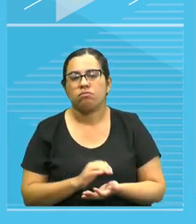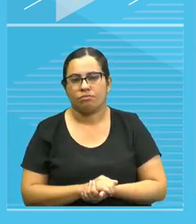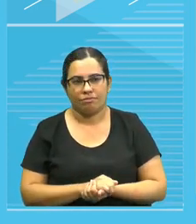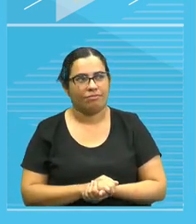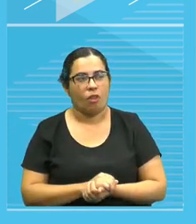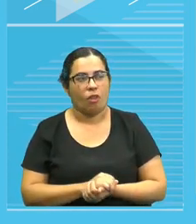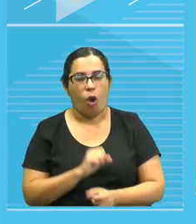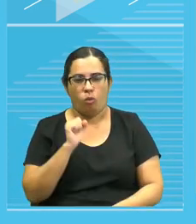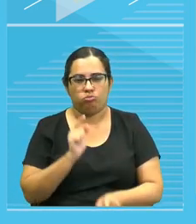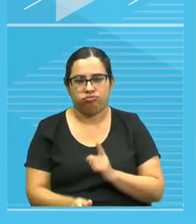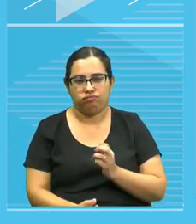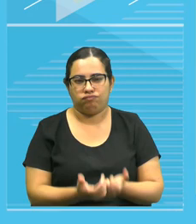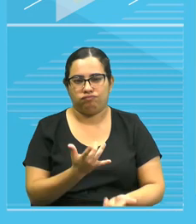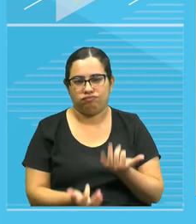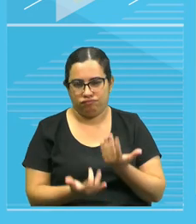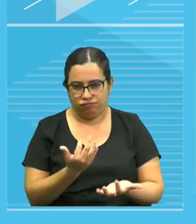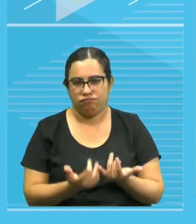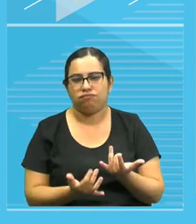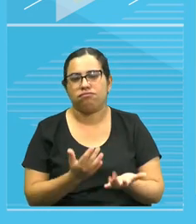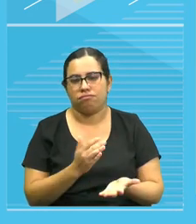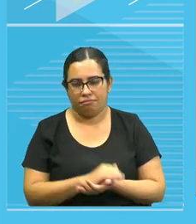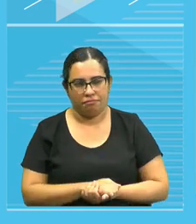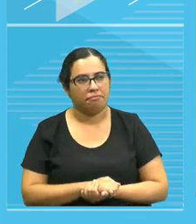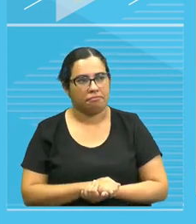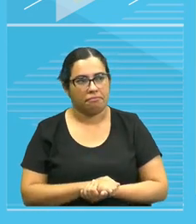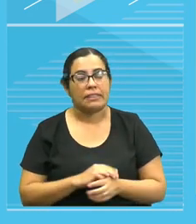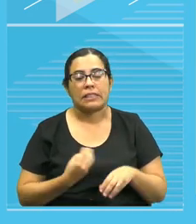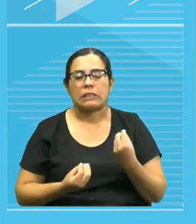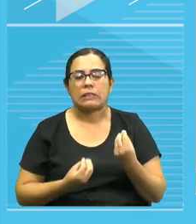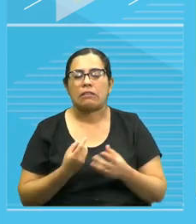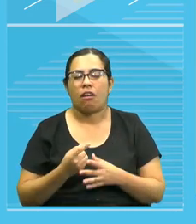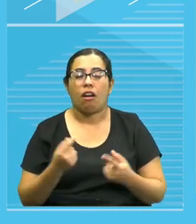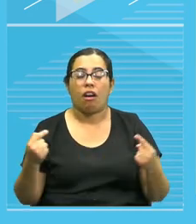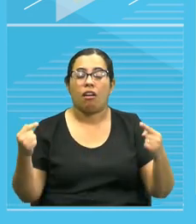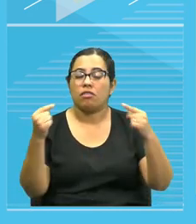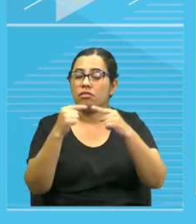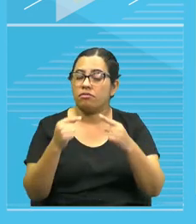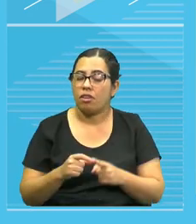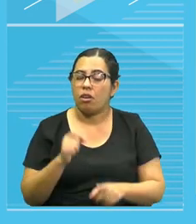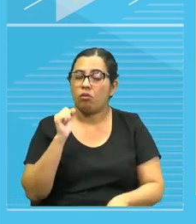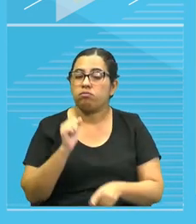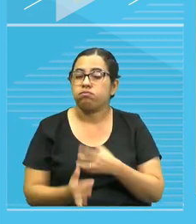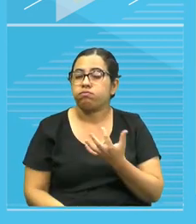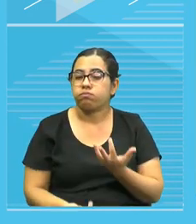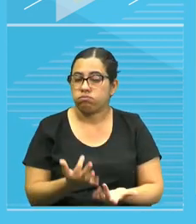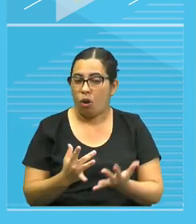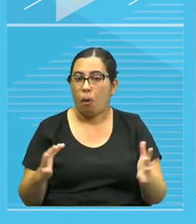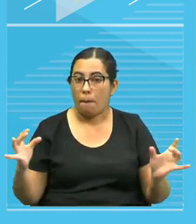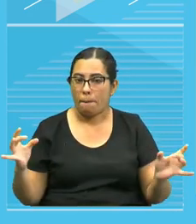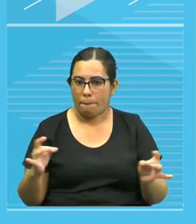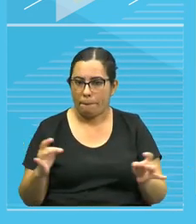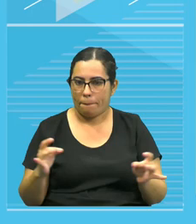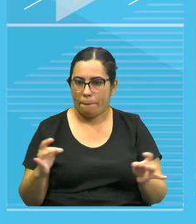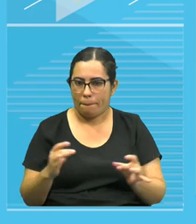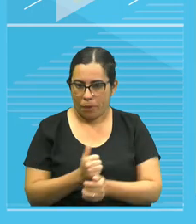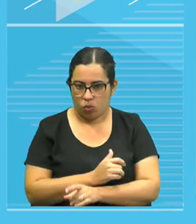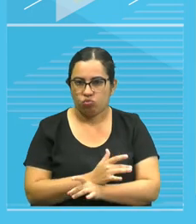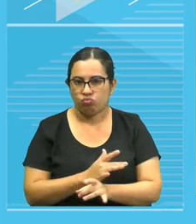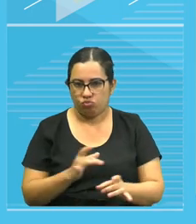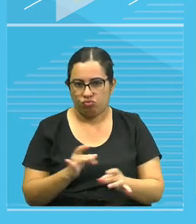tocar fogo nesse caso a combustão quando a gente fala a combustão completa pessoal